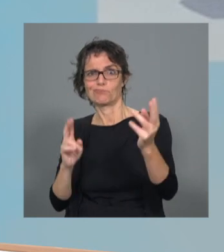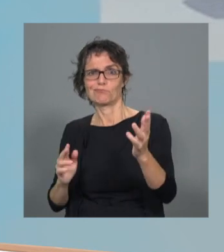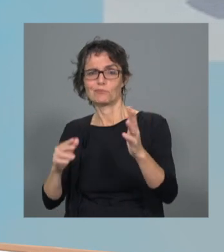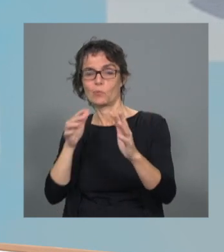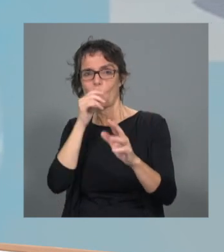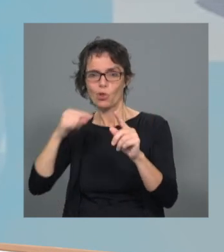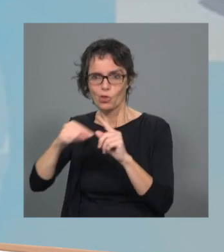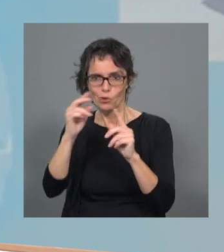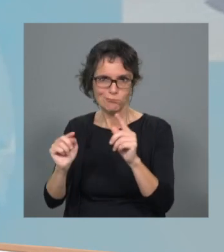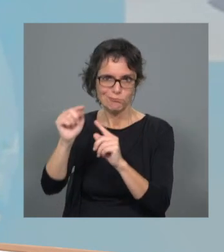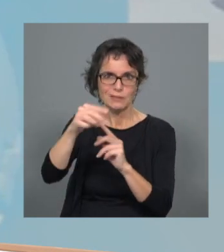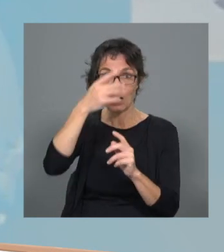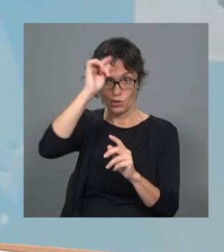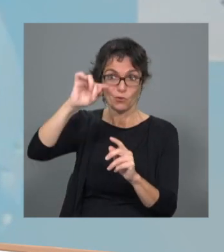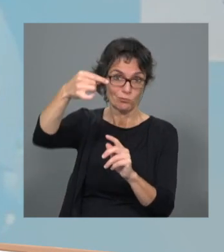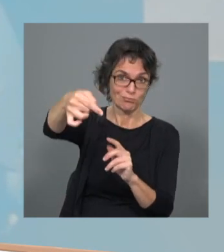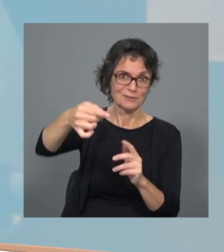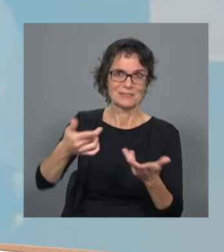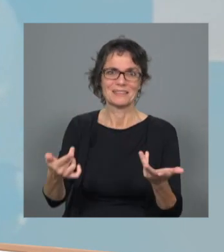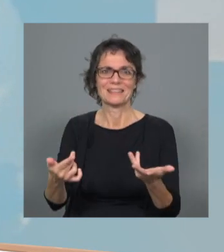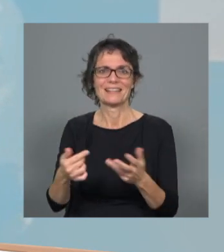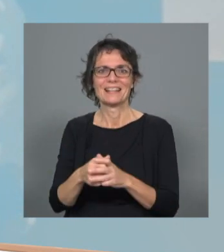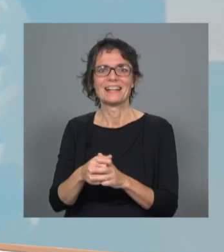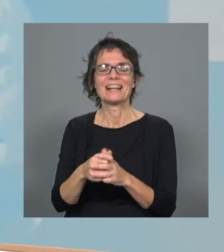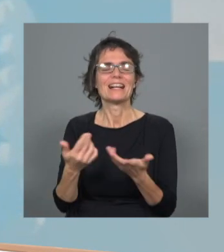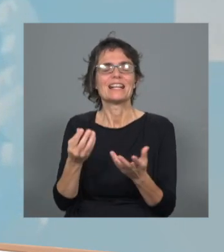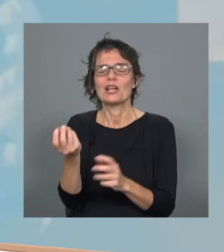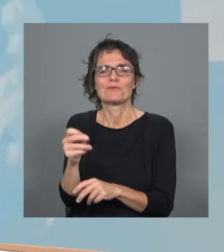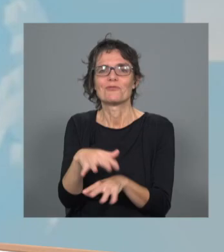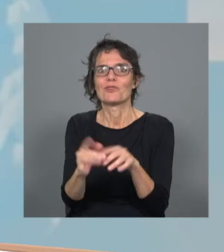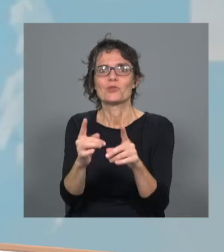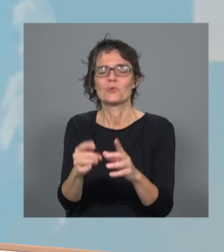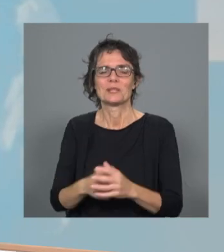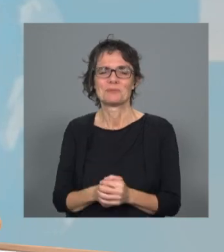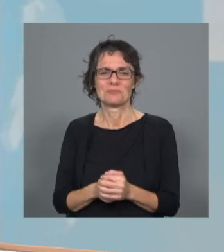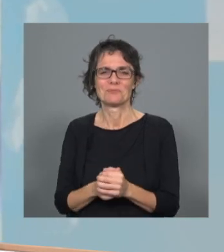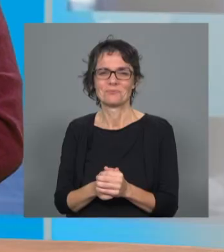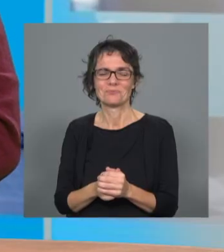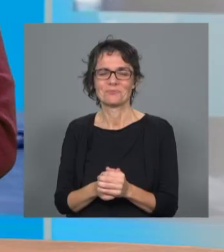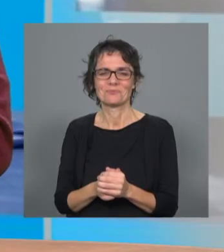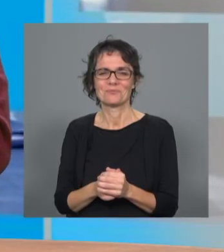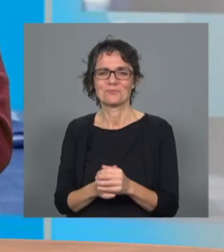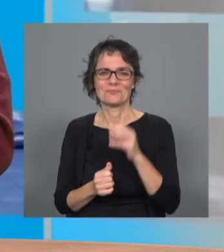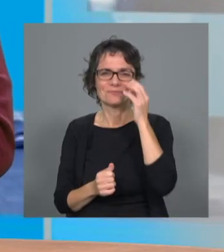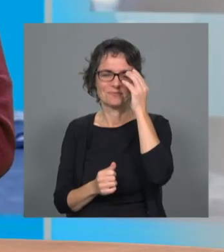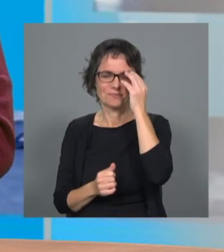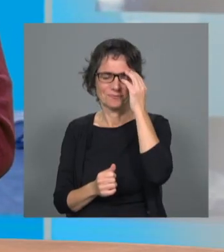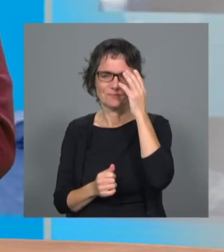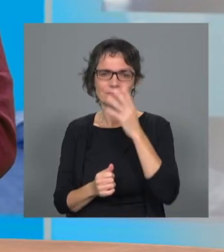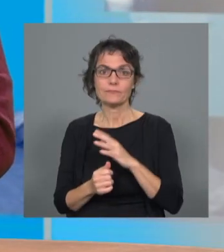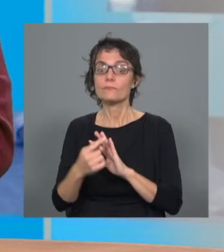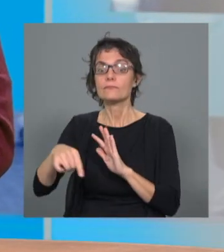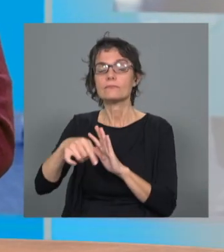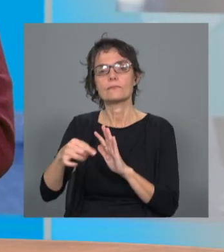o visitar? Setúbal já está do lado de lá, a Diocese, o que é que vai acontecer nesta iniciativa? Nós vamos ter